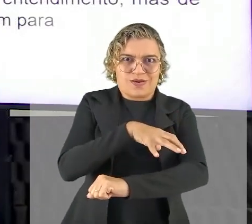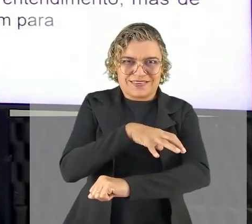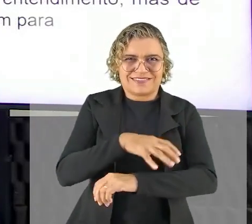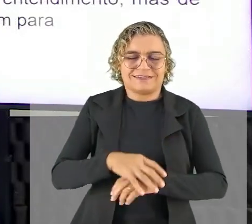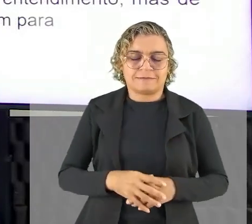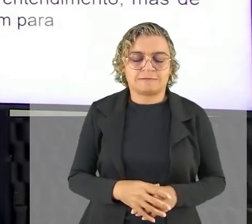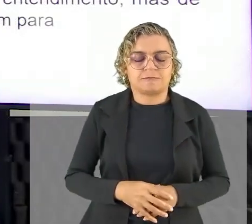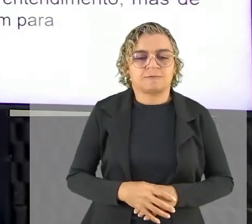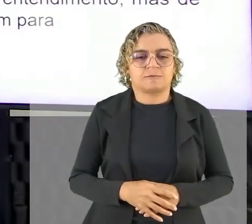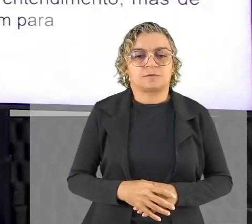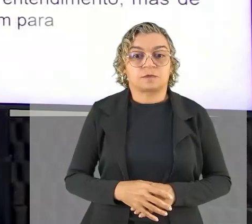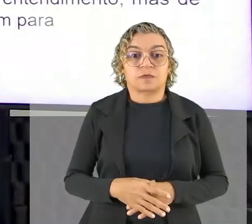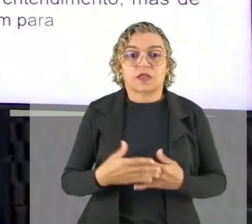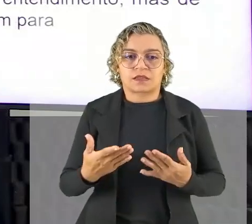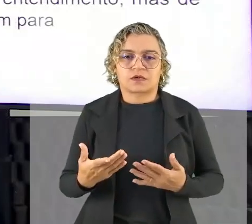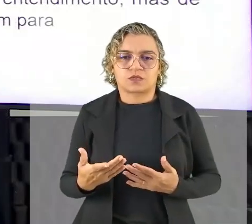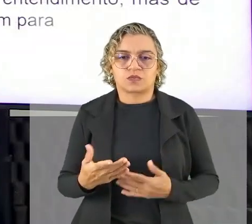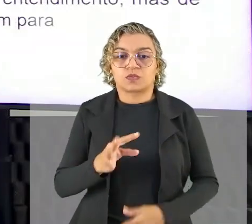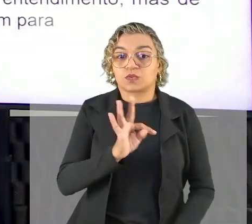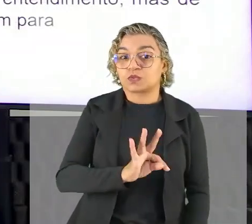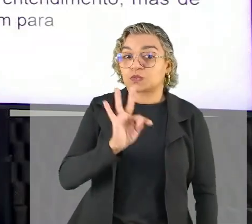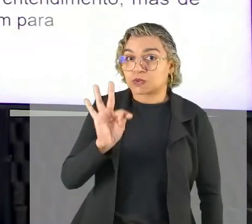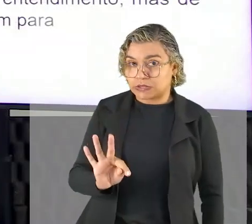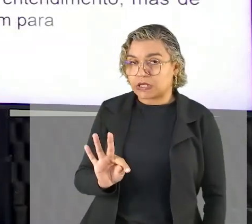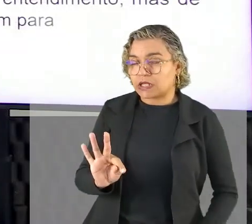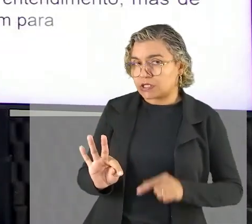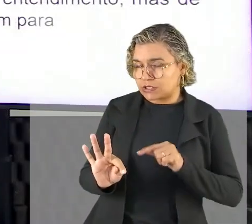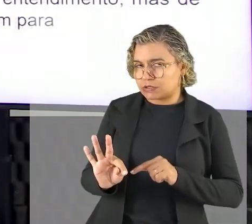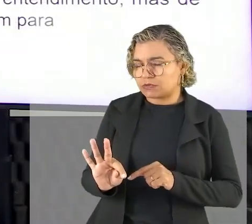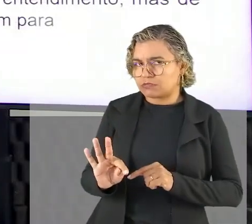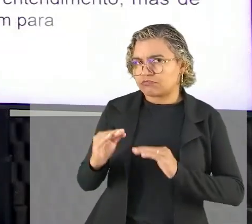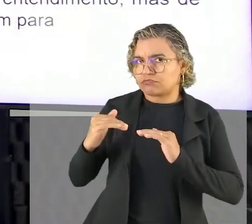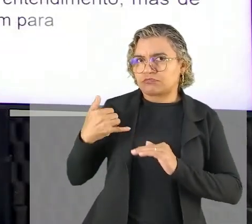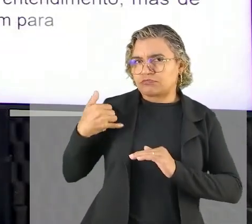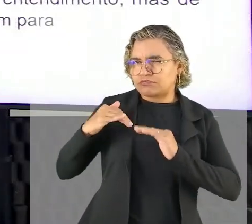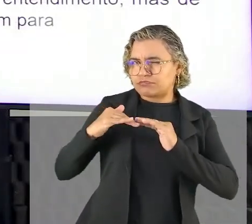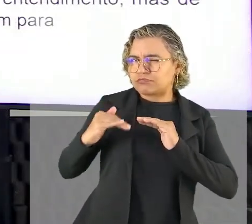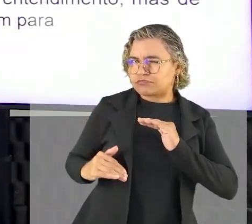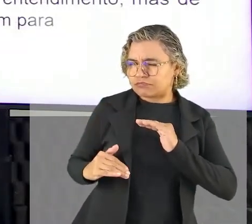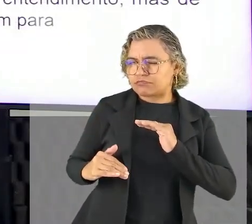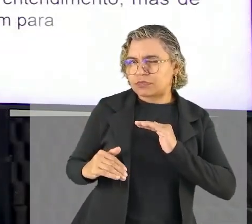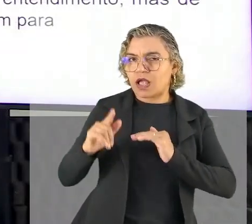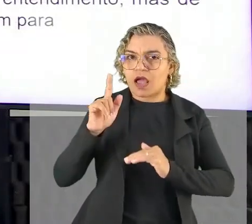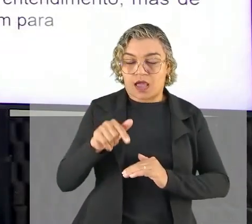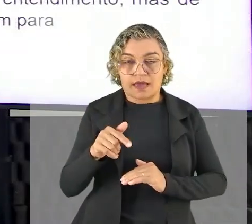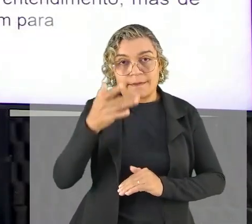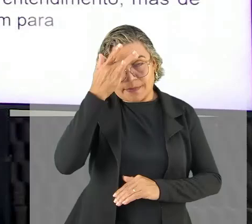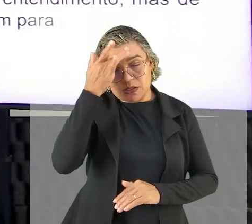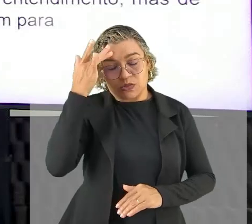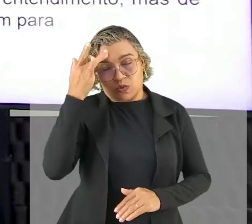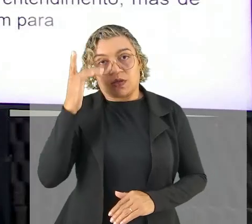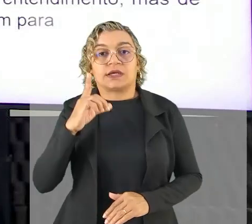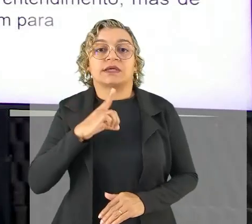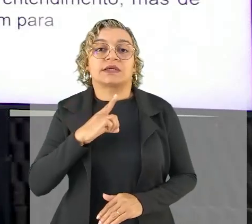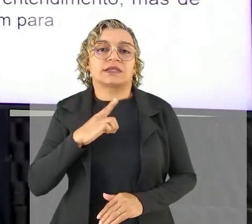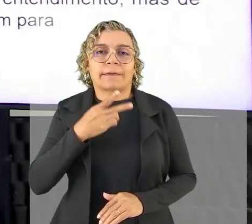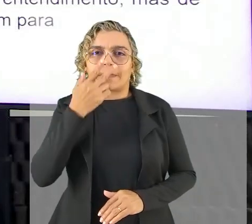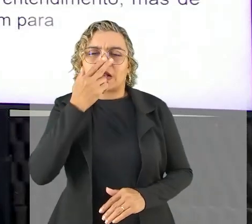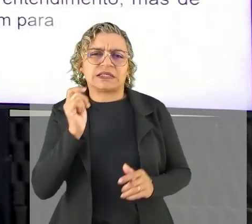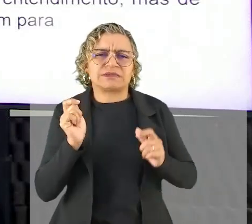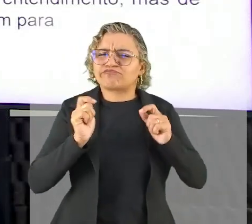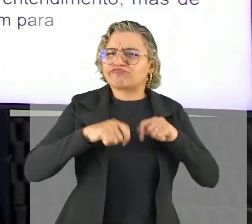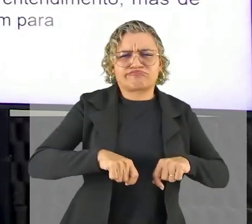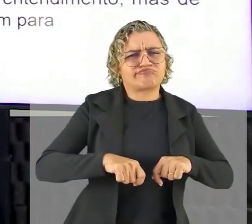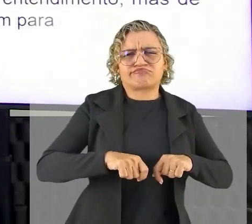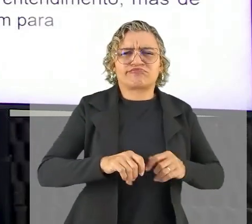Continuando o texto. Tutelados, ou seja, no estado de menoridade, são aqueles que se encontram incapazes